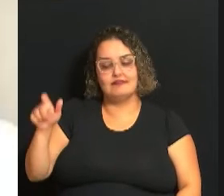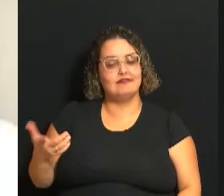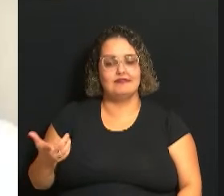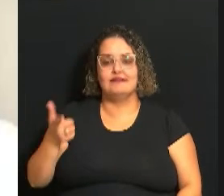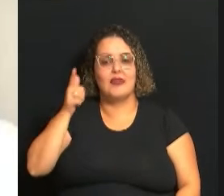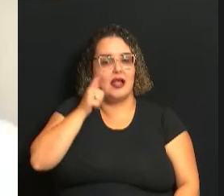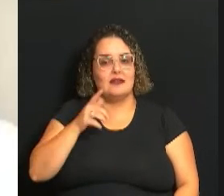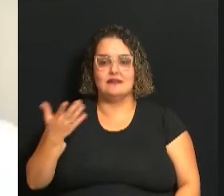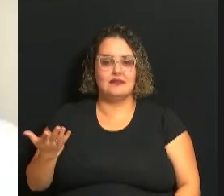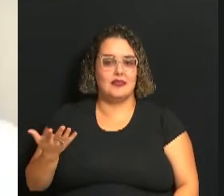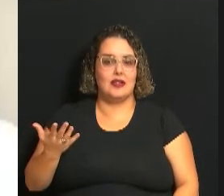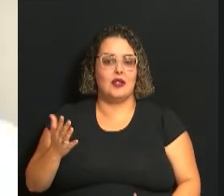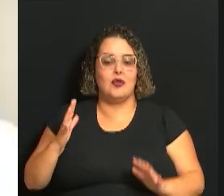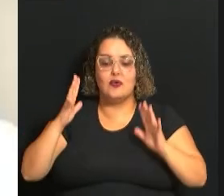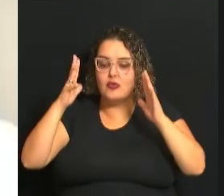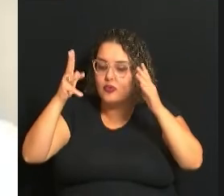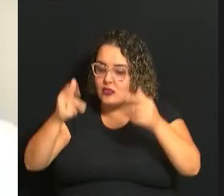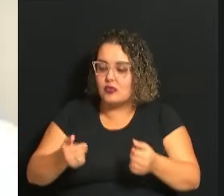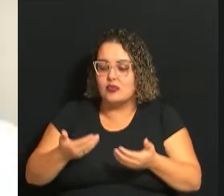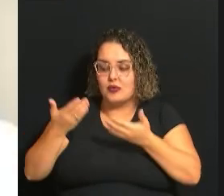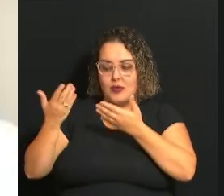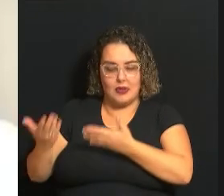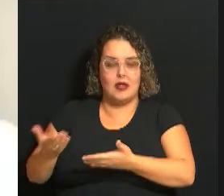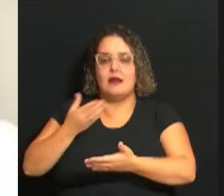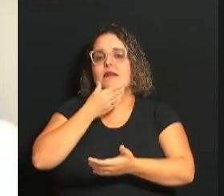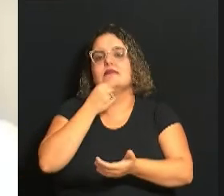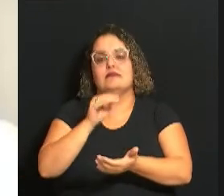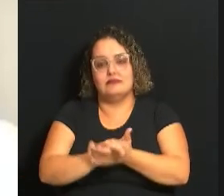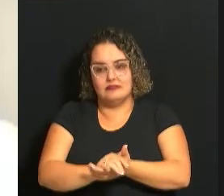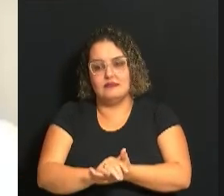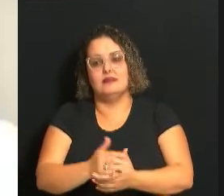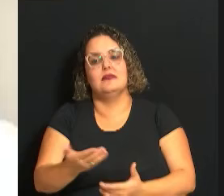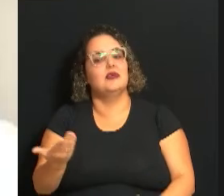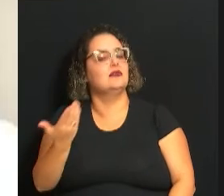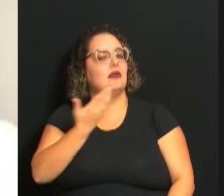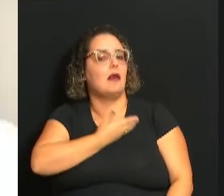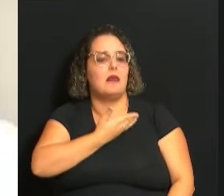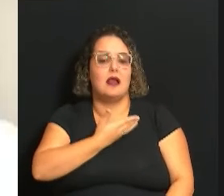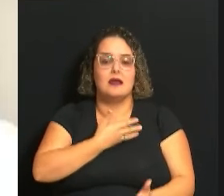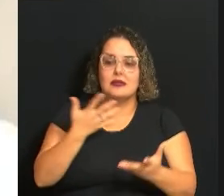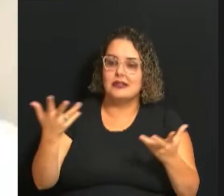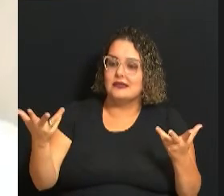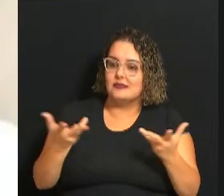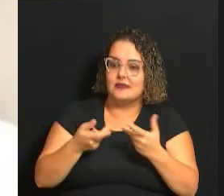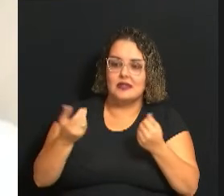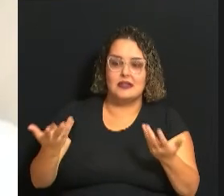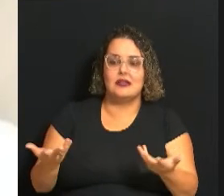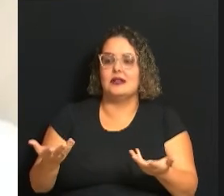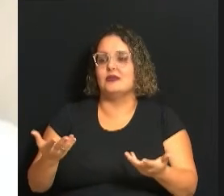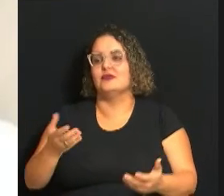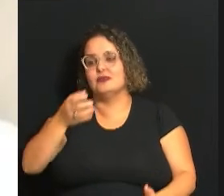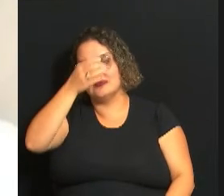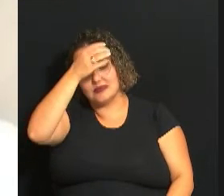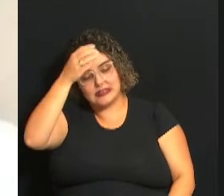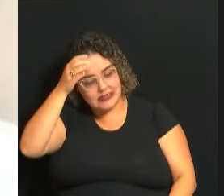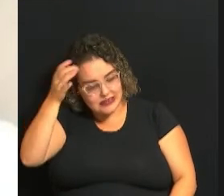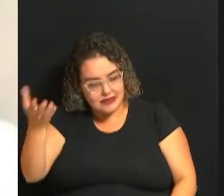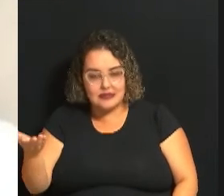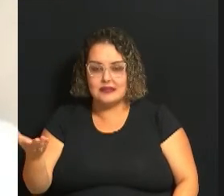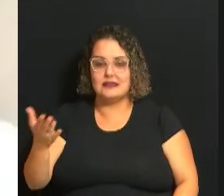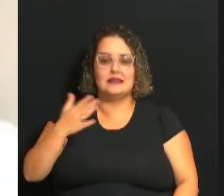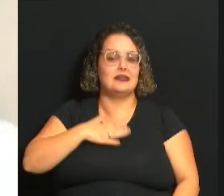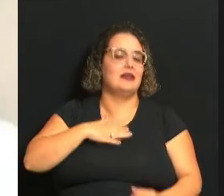livro é totalmente dedicado a ele, e sim, meus amigos maravilhosos, né, tem depoimento dos meus clientes, tem depoimento, né, da minha